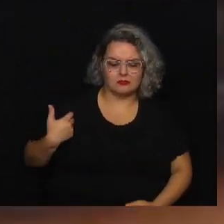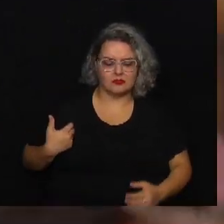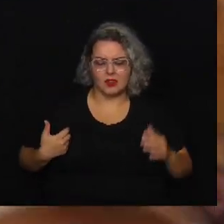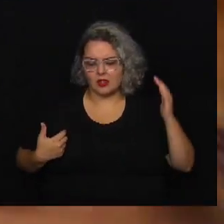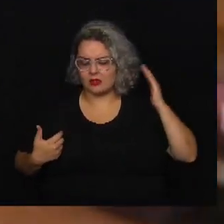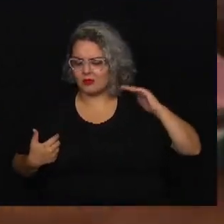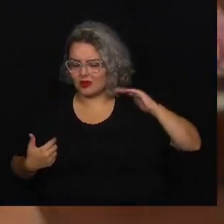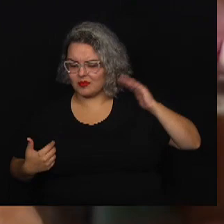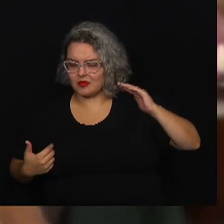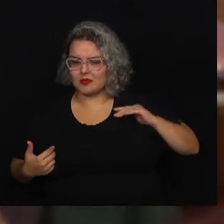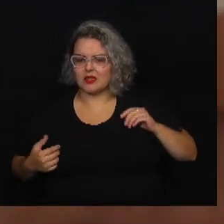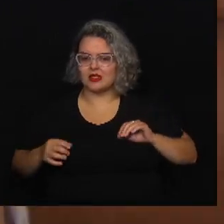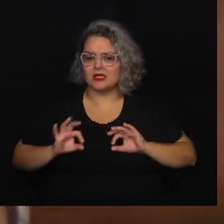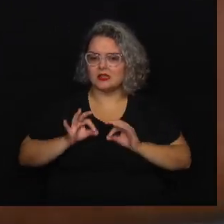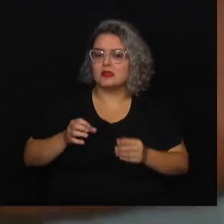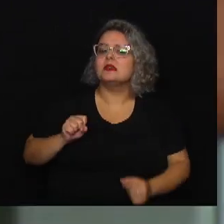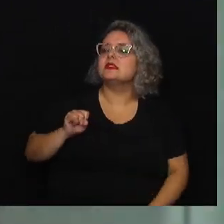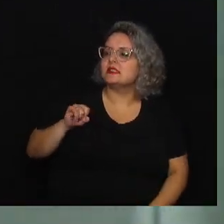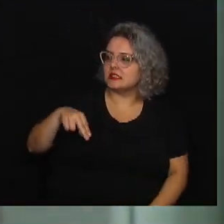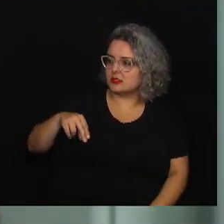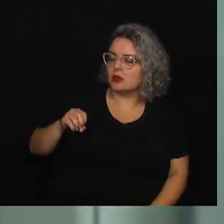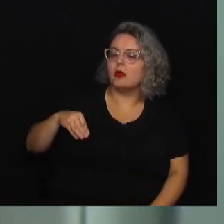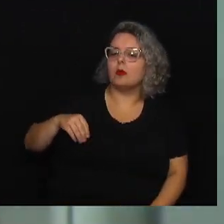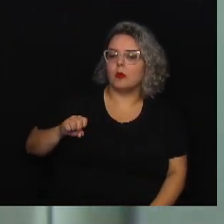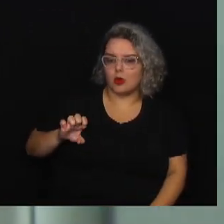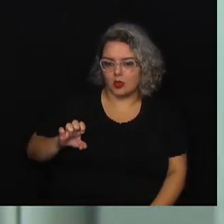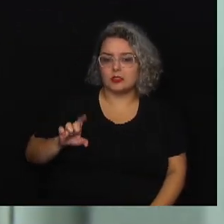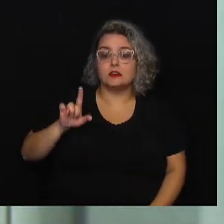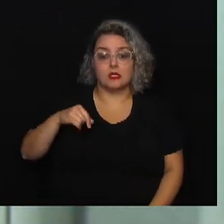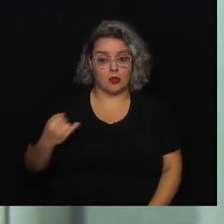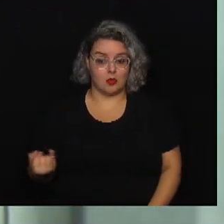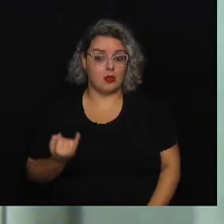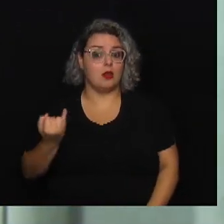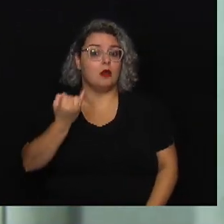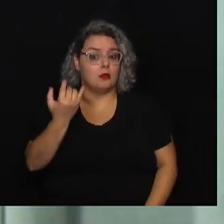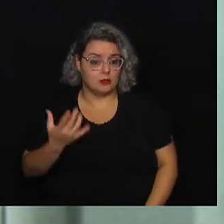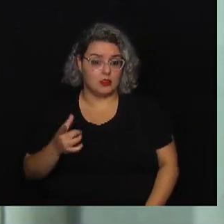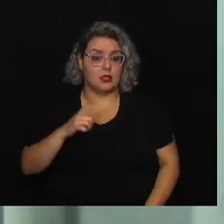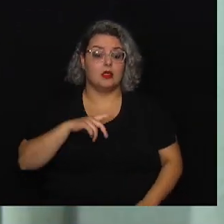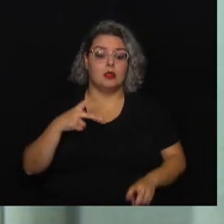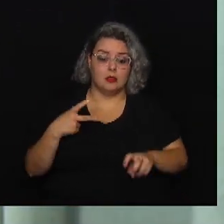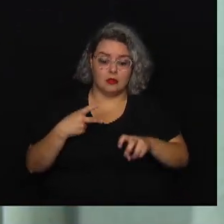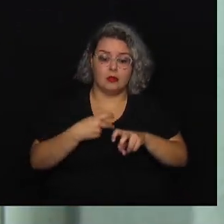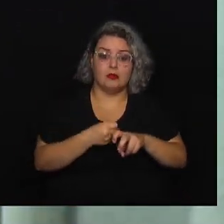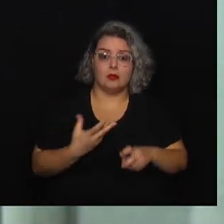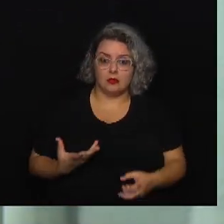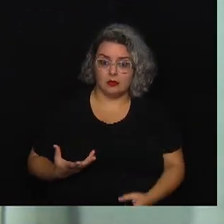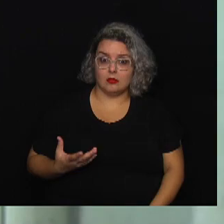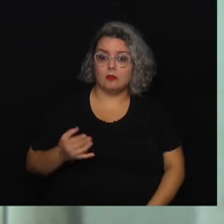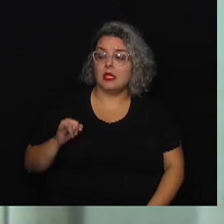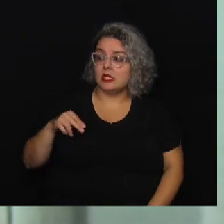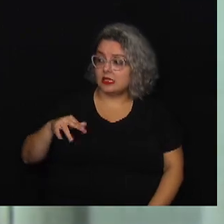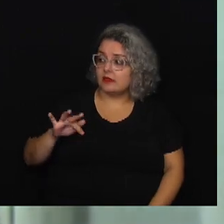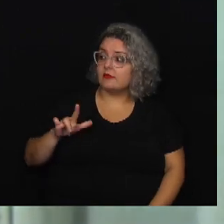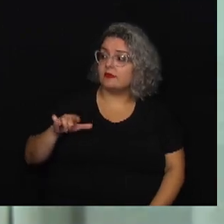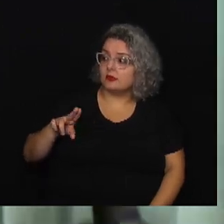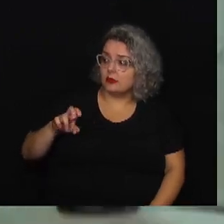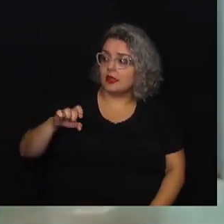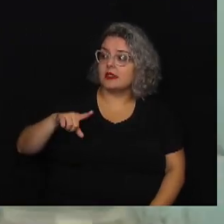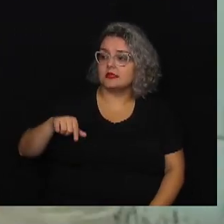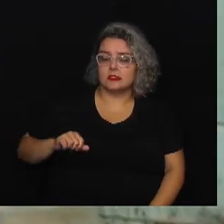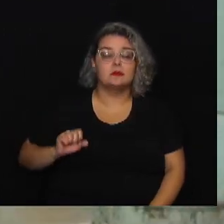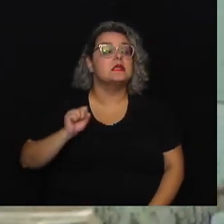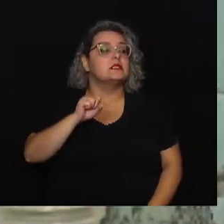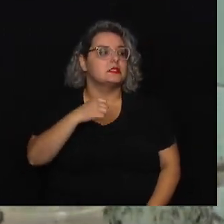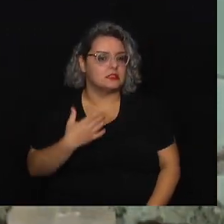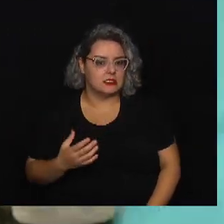Até uma sinomose, que é o importante, que temos a vacina para influenza disponível. também. Isso,